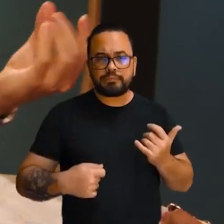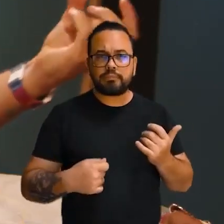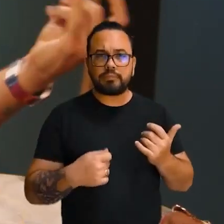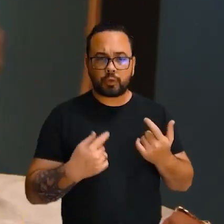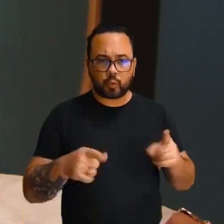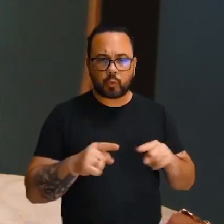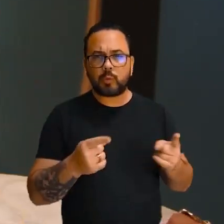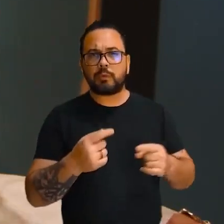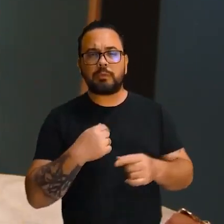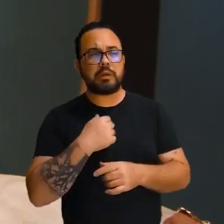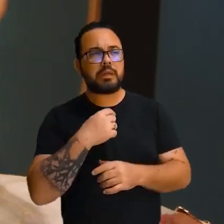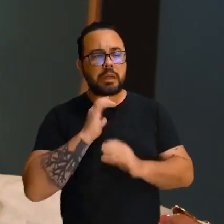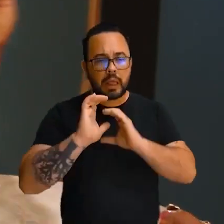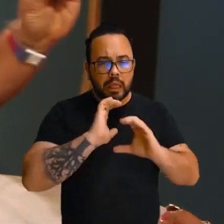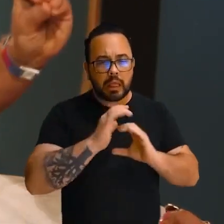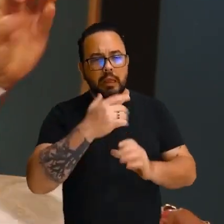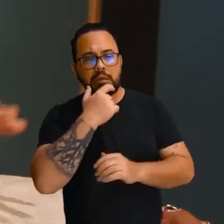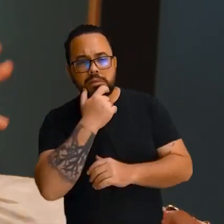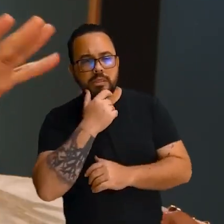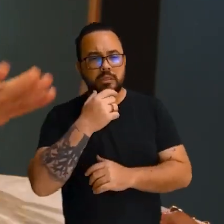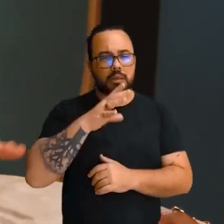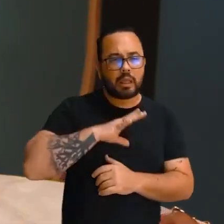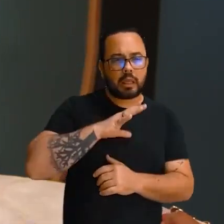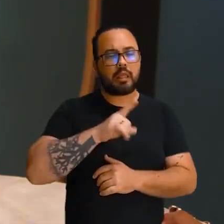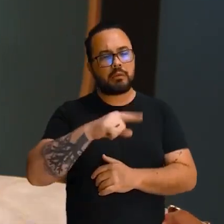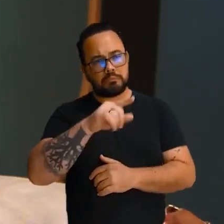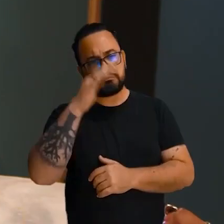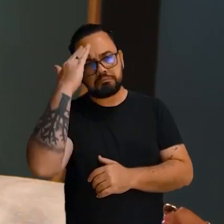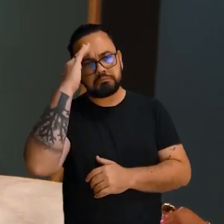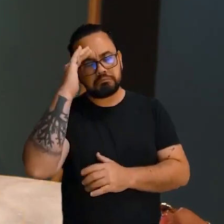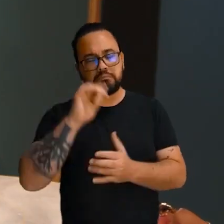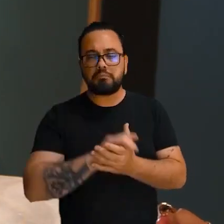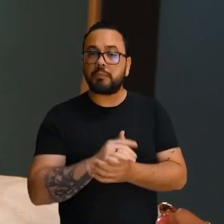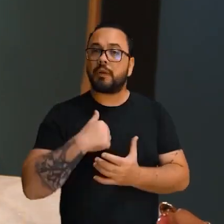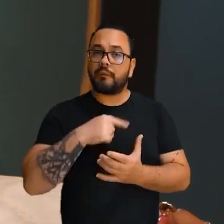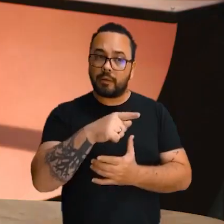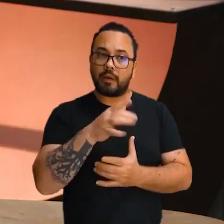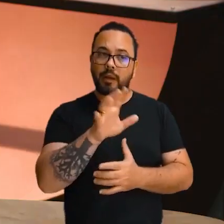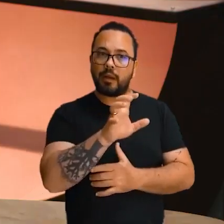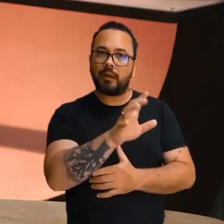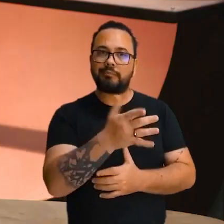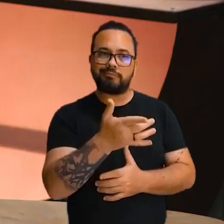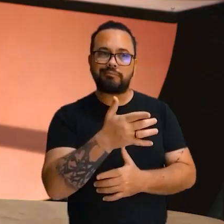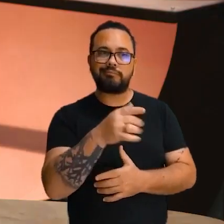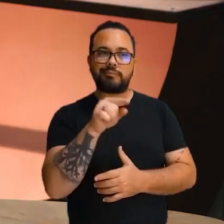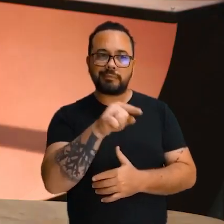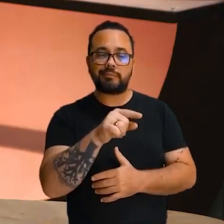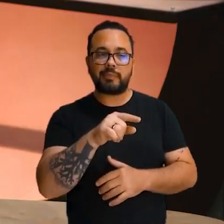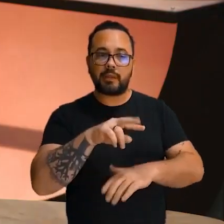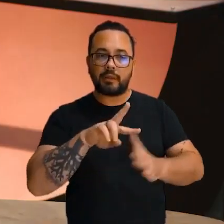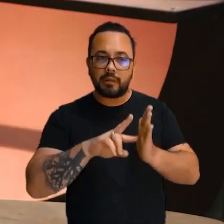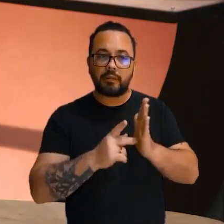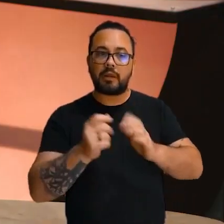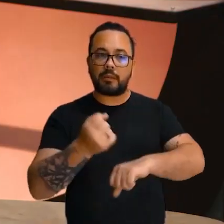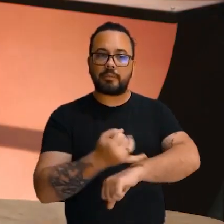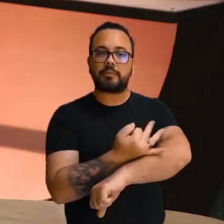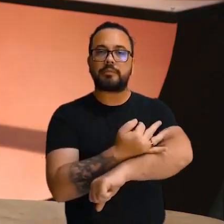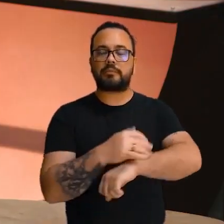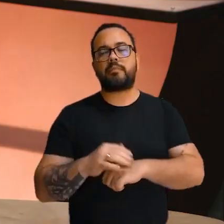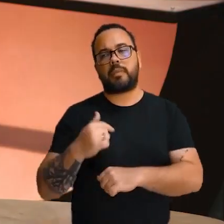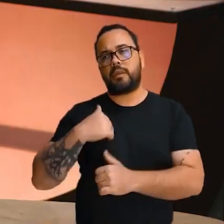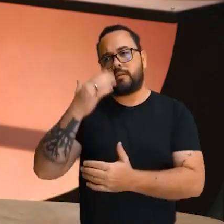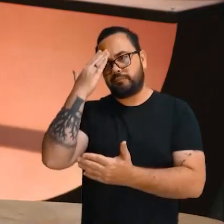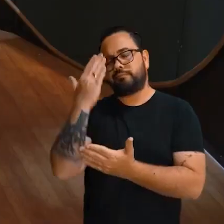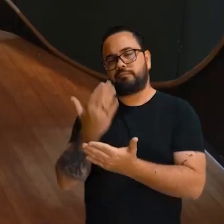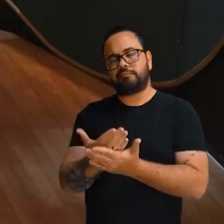minha vozinha, cantando em inglês, português, eles entenderam. Blá, blá. Uhum. E eu falei, cara, é isso. Se trata de emoção. Sim, mas eu acredito, né?